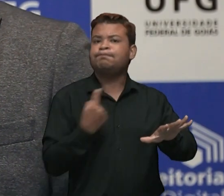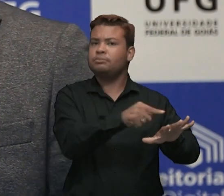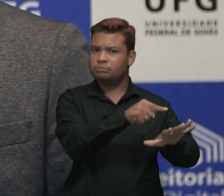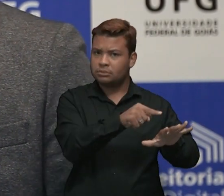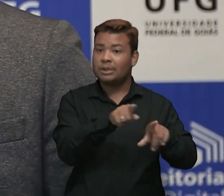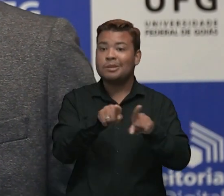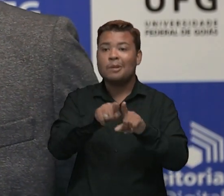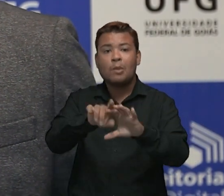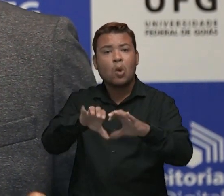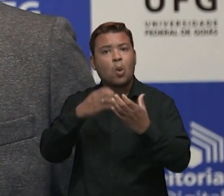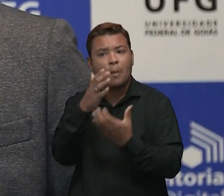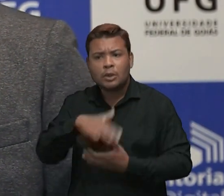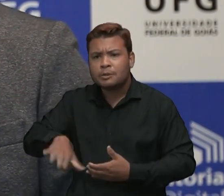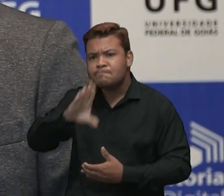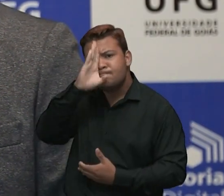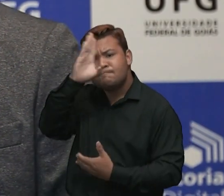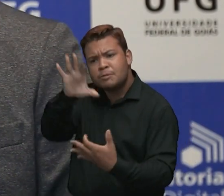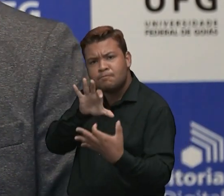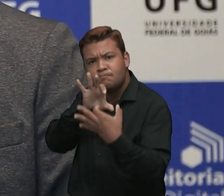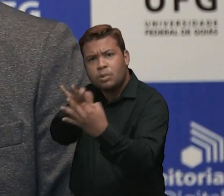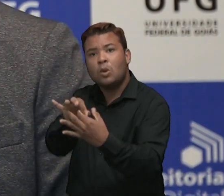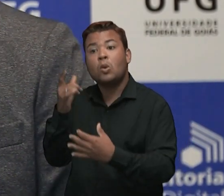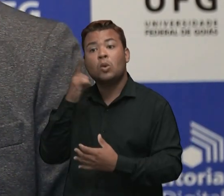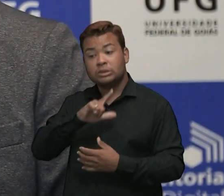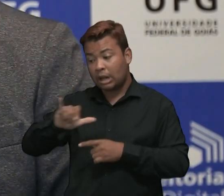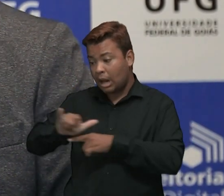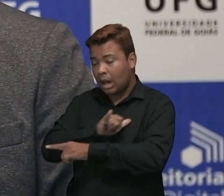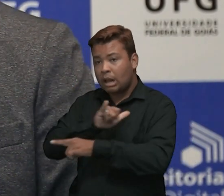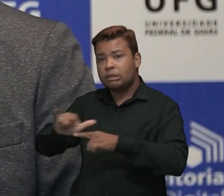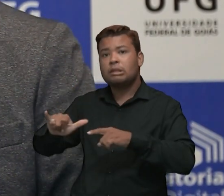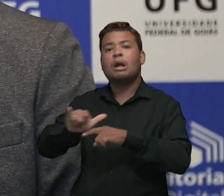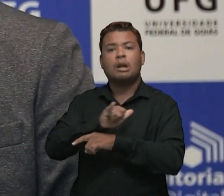com a comunidade através de uma ação extensionista.